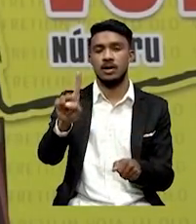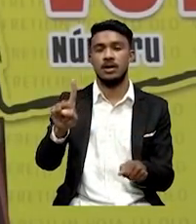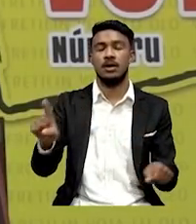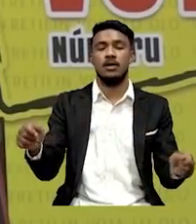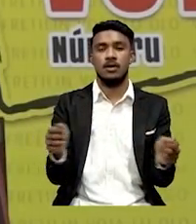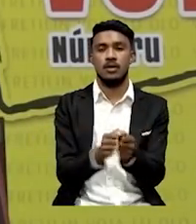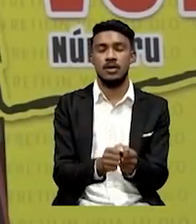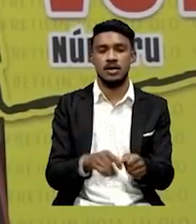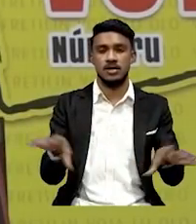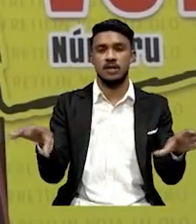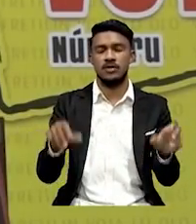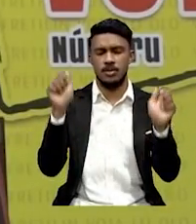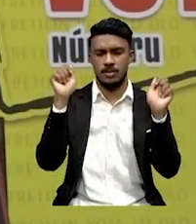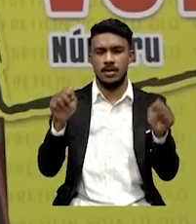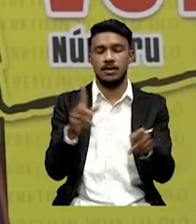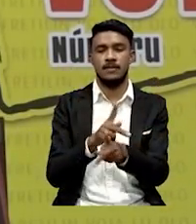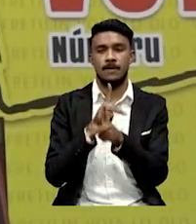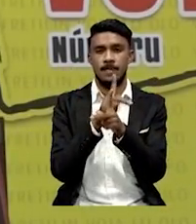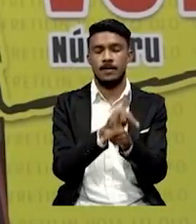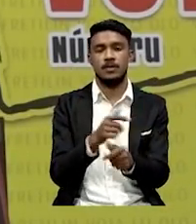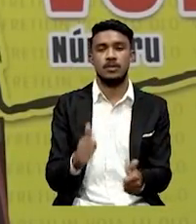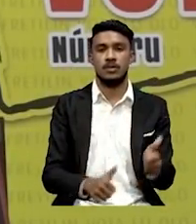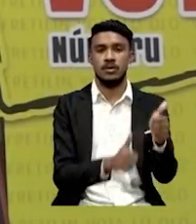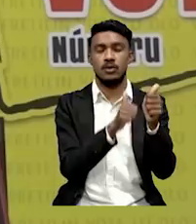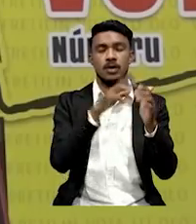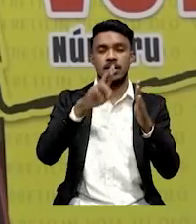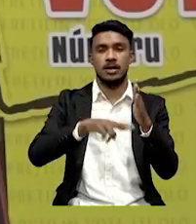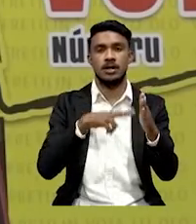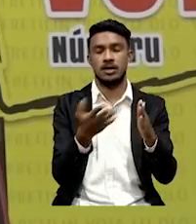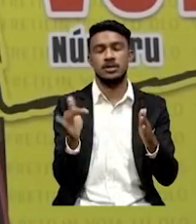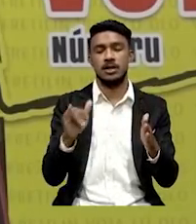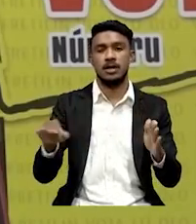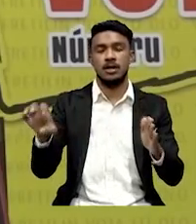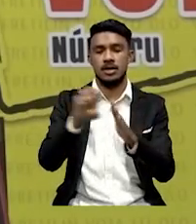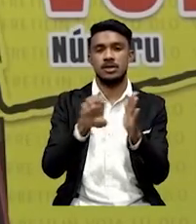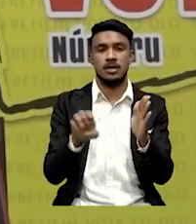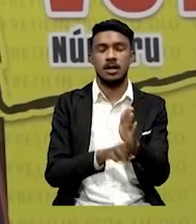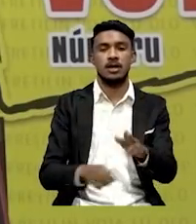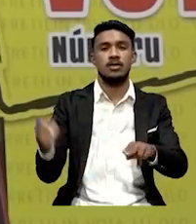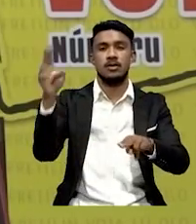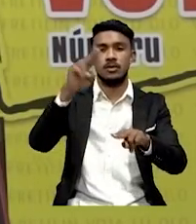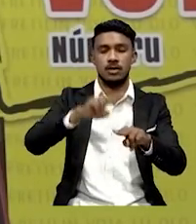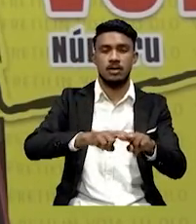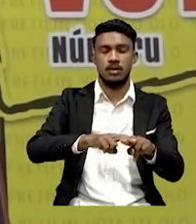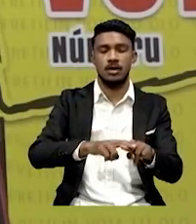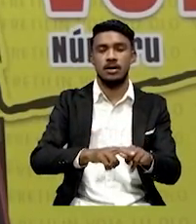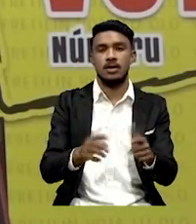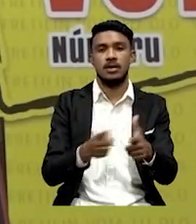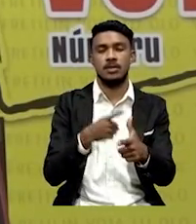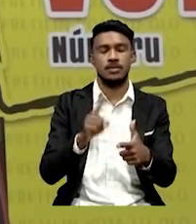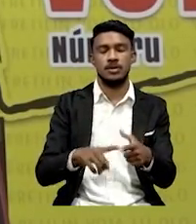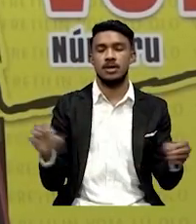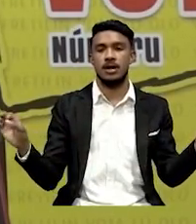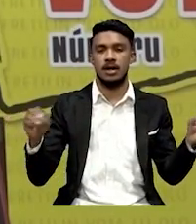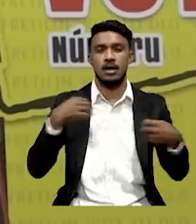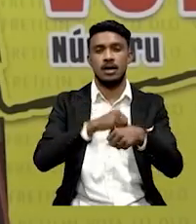atu garante cumprimento ba regra sira estado haturona nemos lahalao